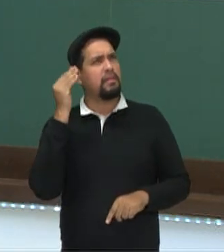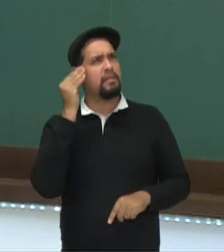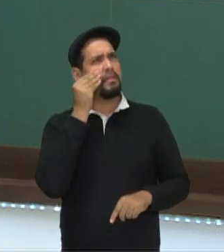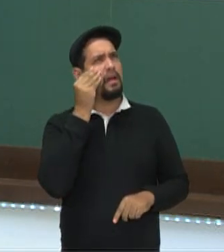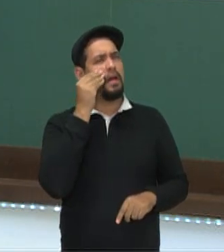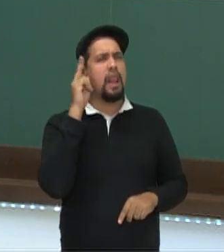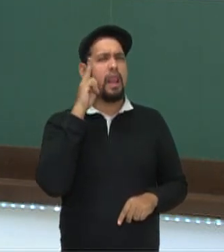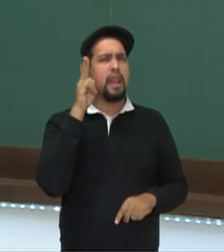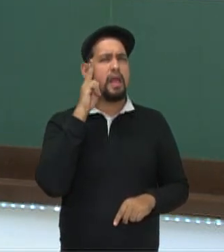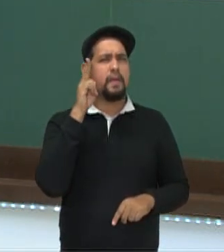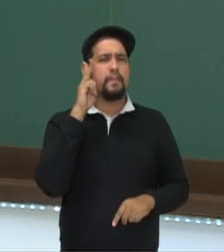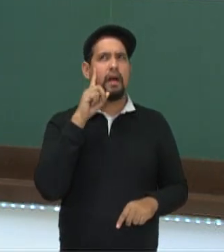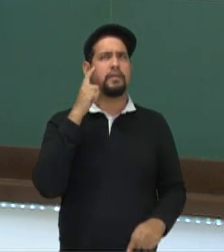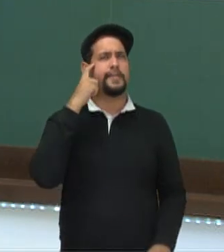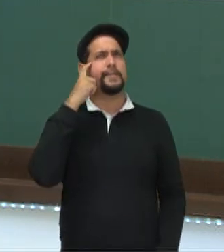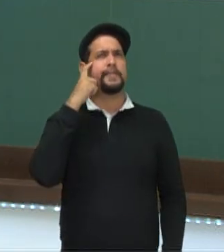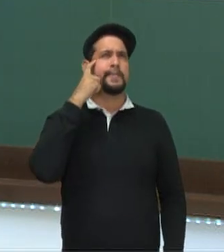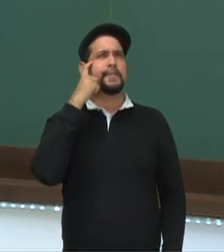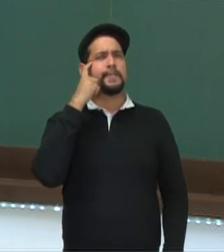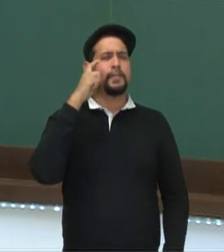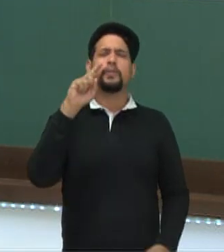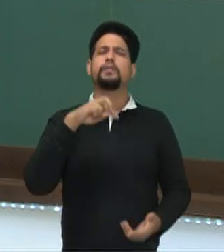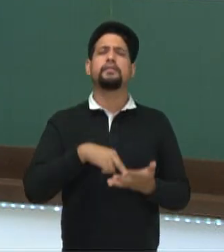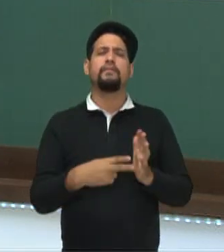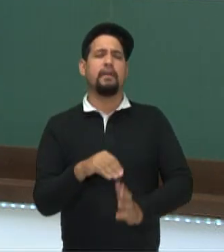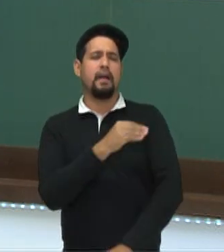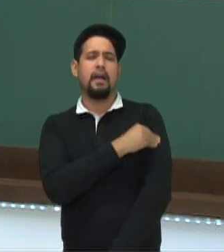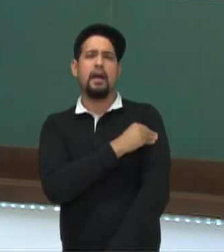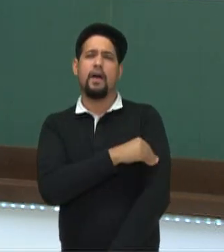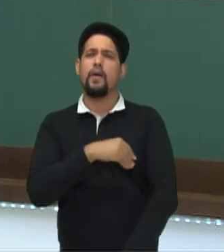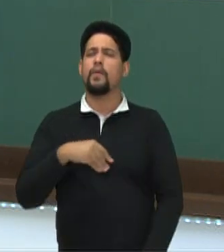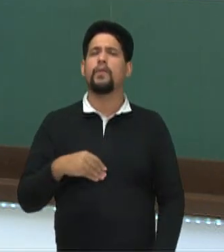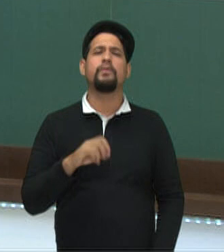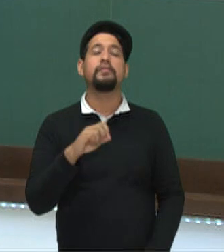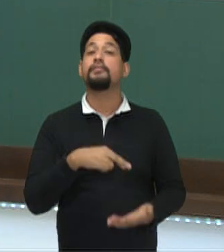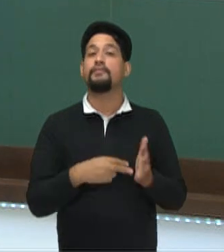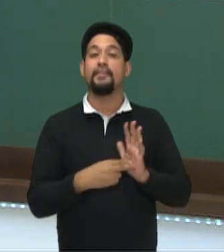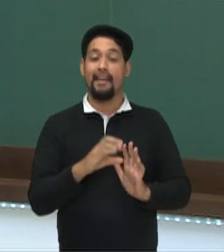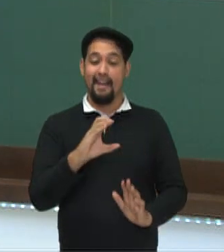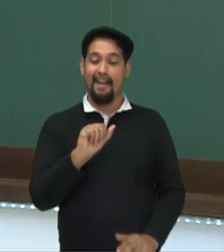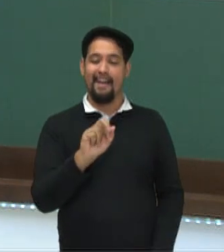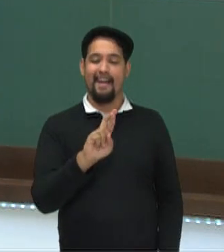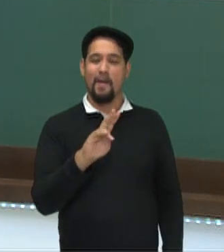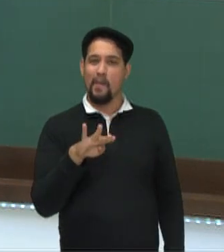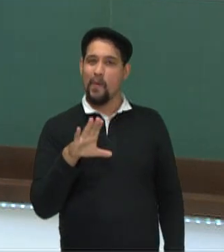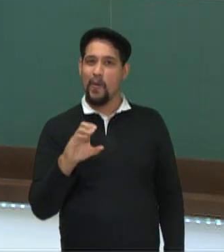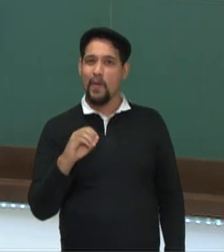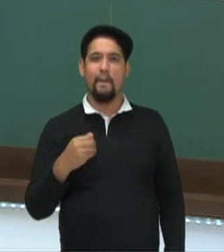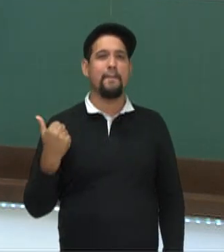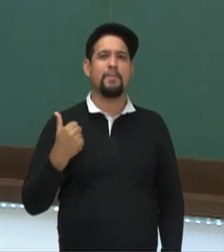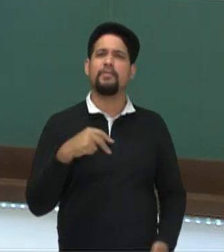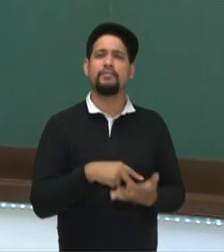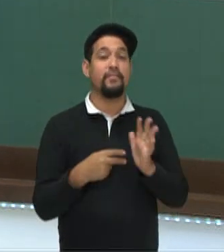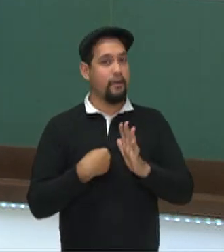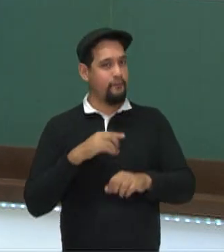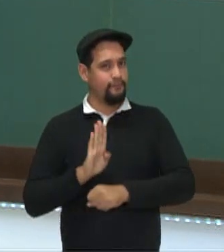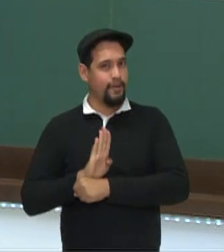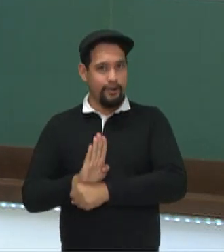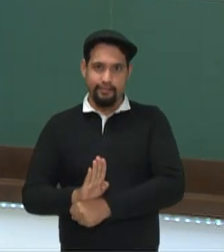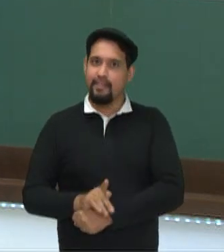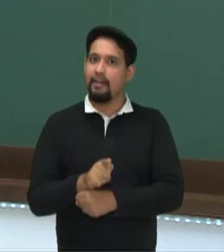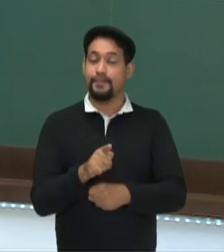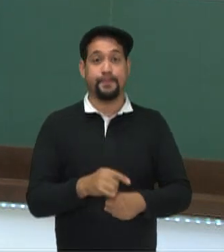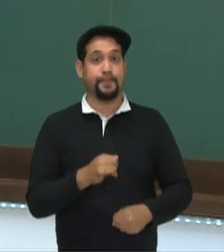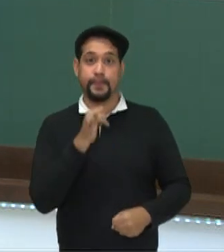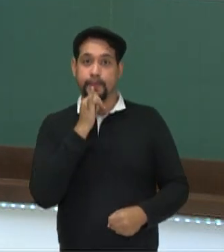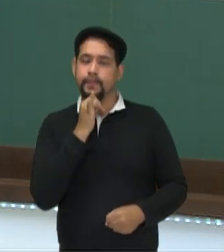lembrar, forçando a minha mente aqui, o que é um álcool primário. Aliás, o que é um carbono primário, professor? E eu vou lhe ajudar. Um